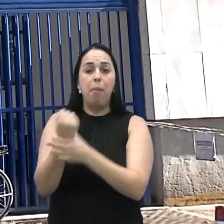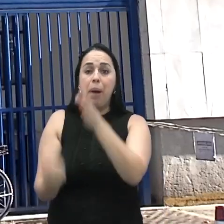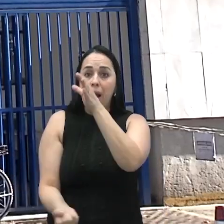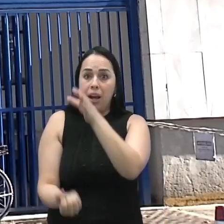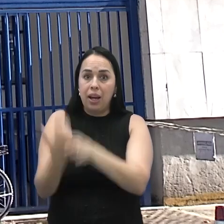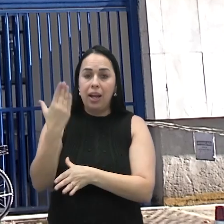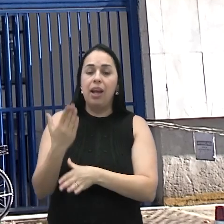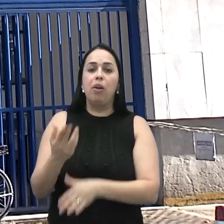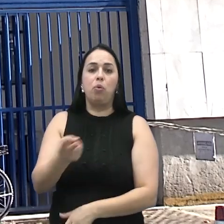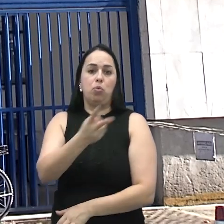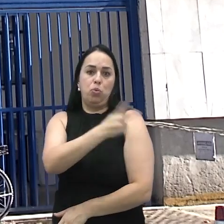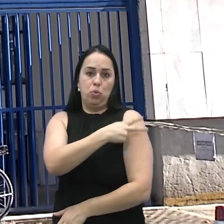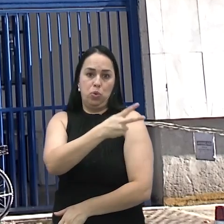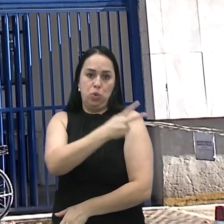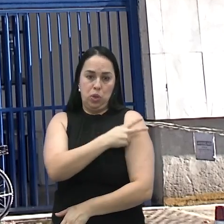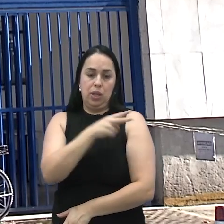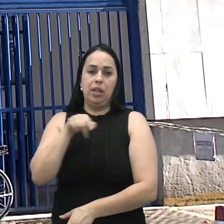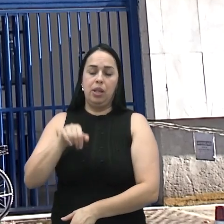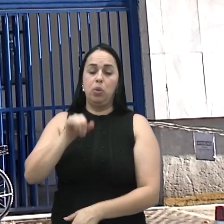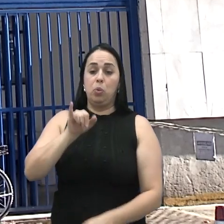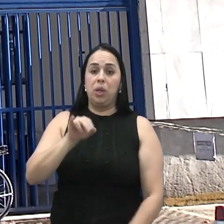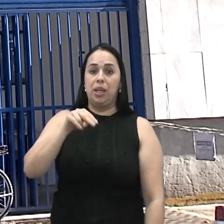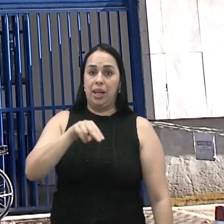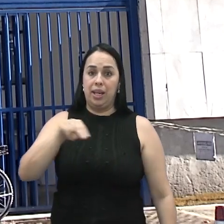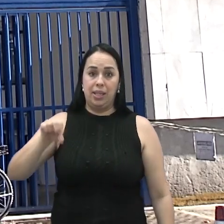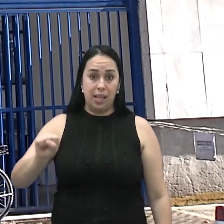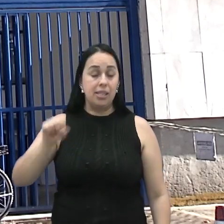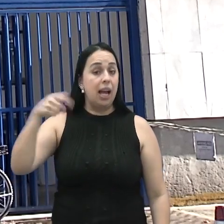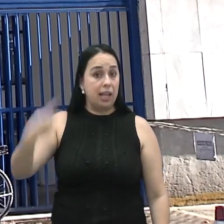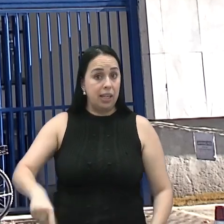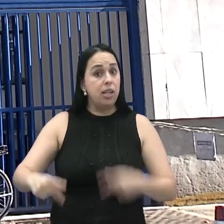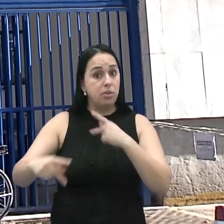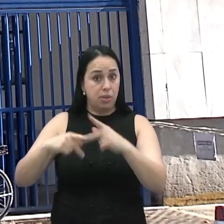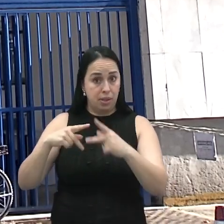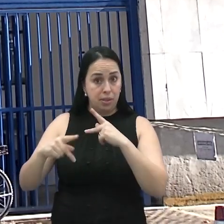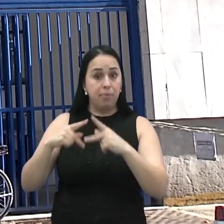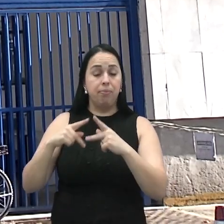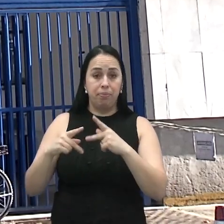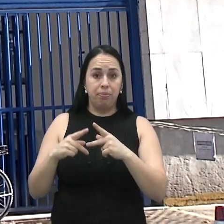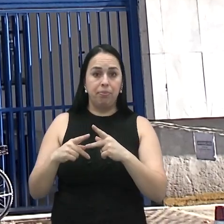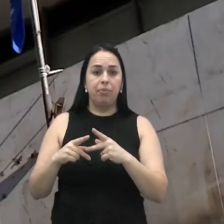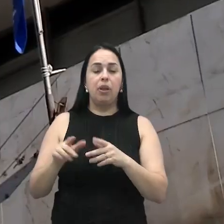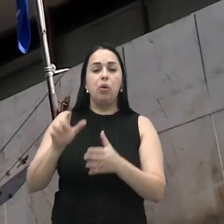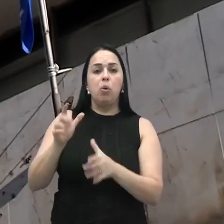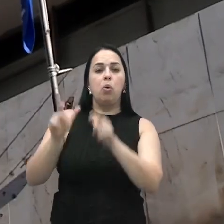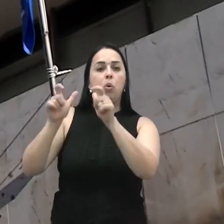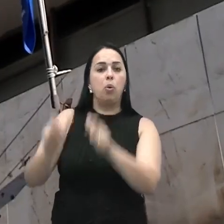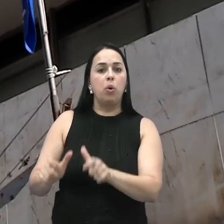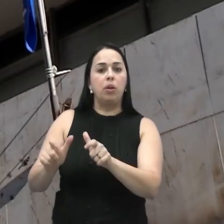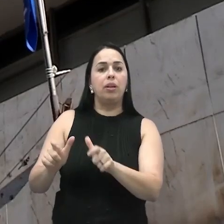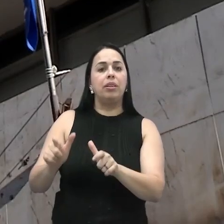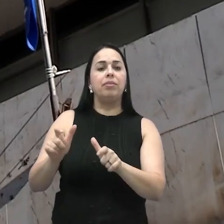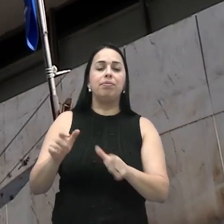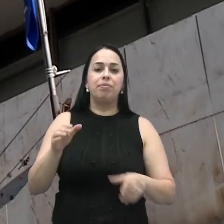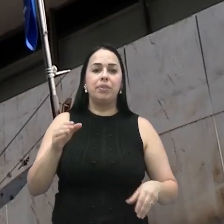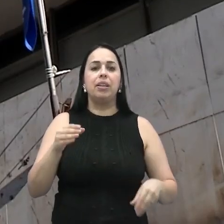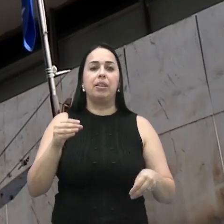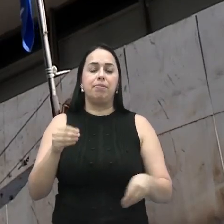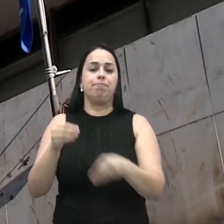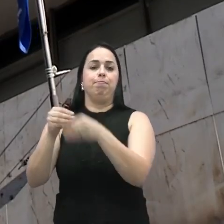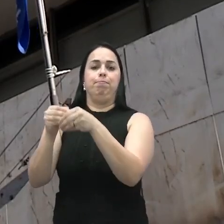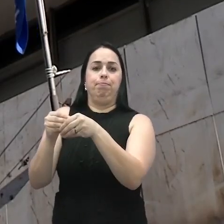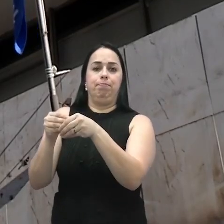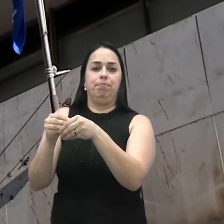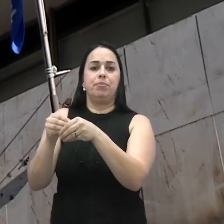a recriação da gerência executiva do INSS em São José dos Campos. O órgão foi incorporado